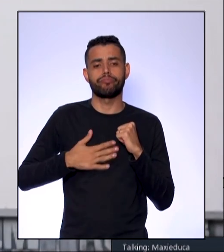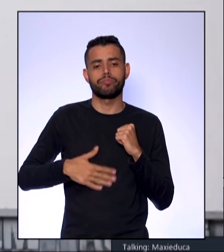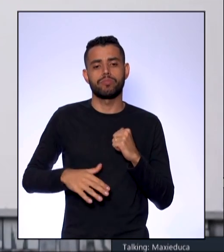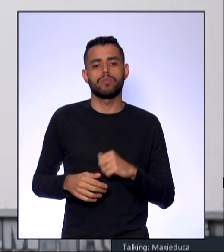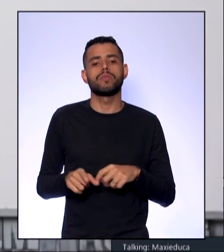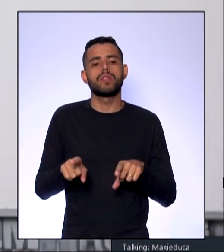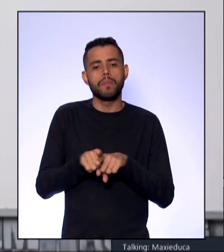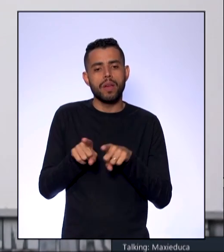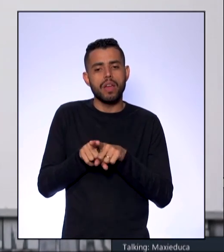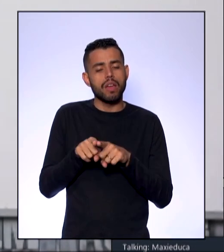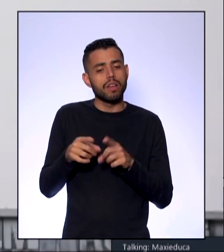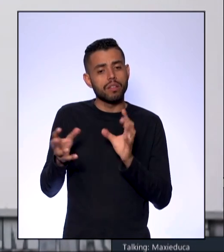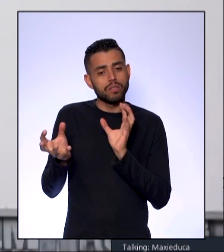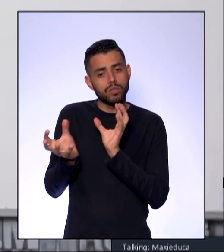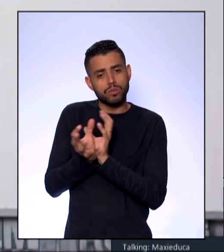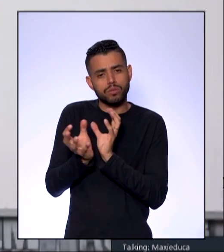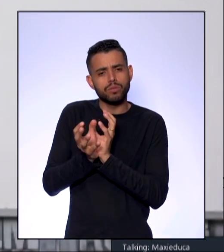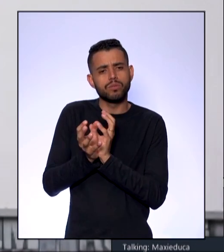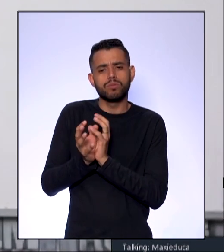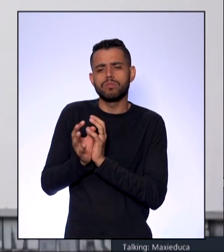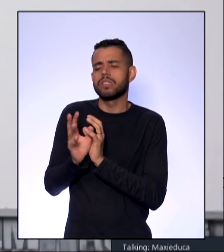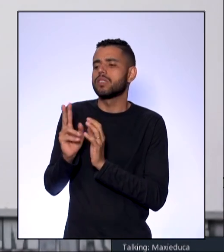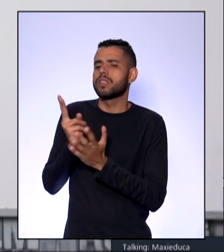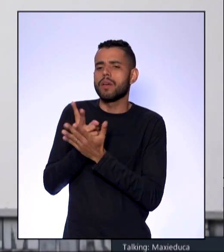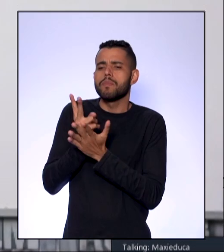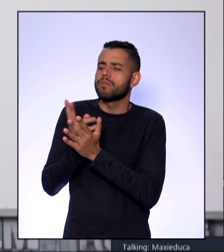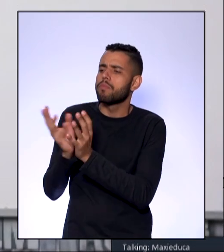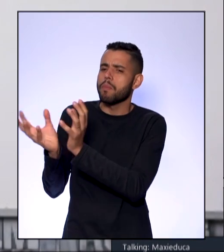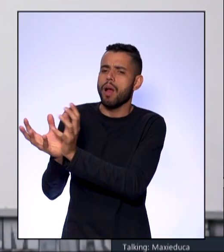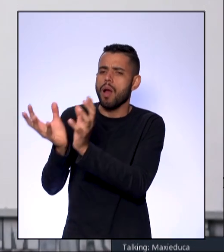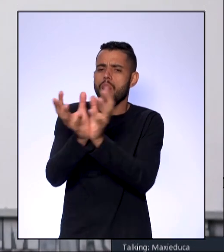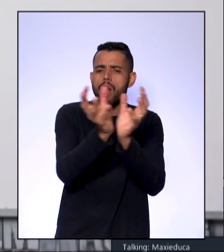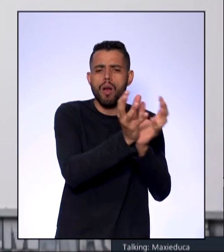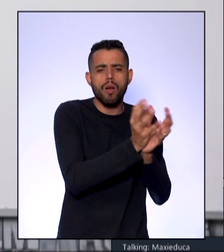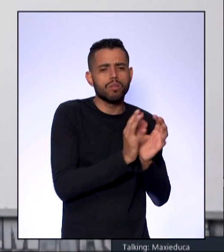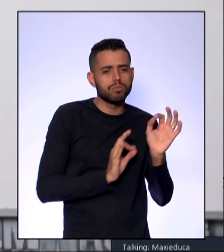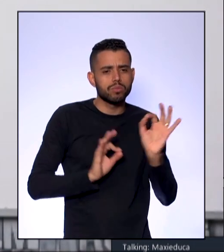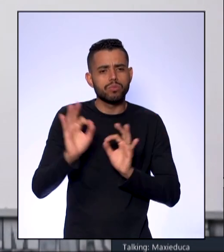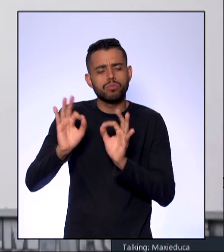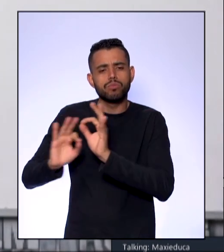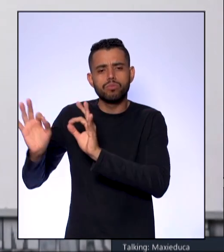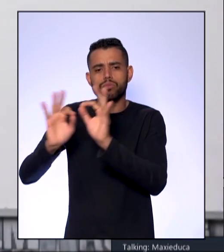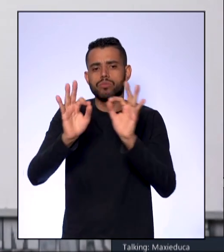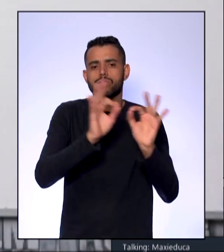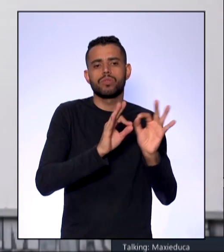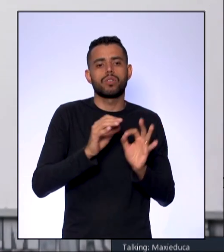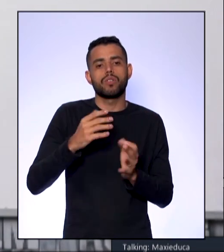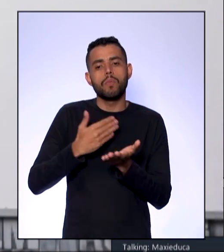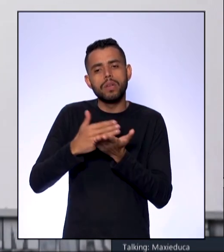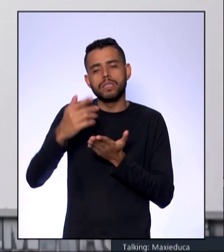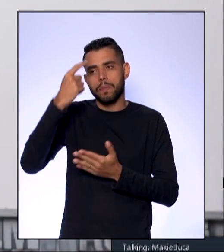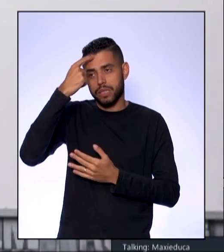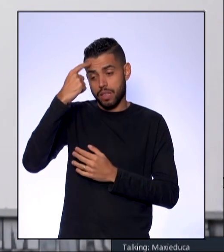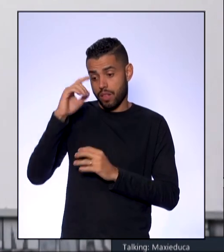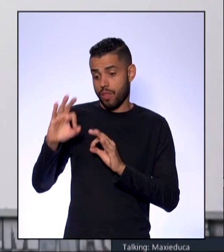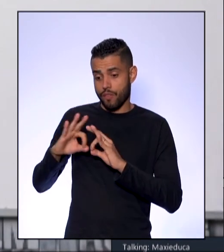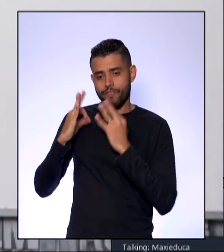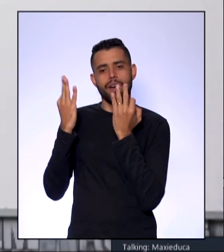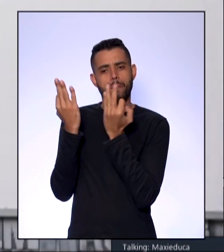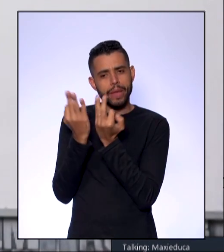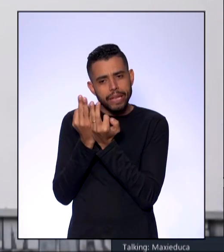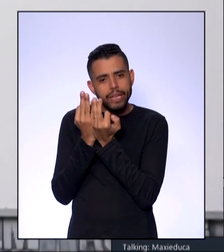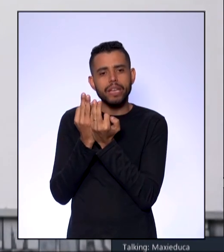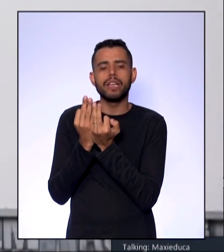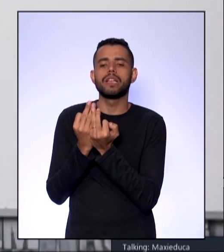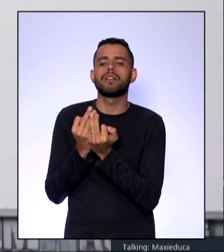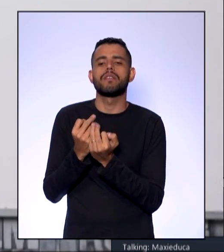que se organiza aqui em grupos, começa a conceituar a ideia efetiva de família, aquela